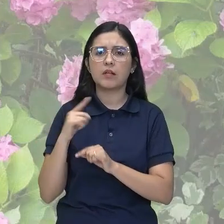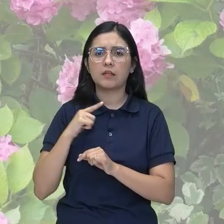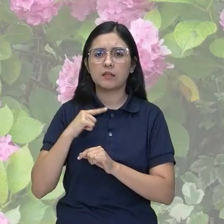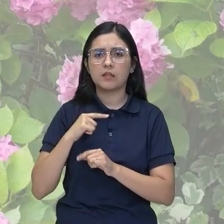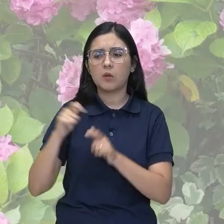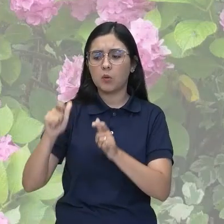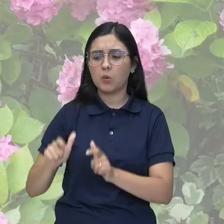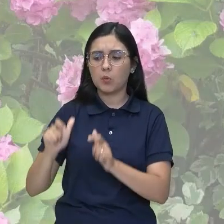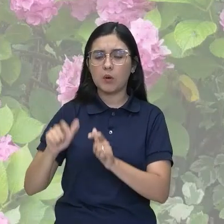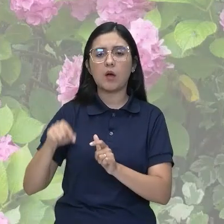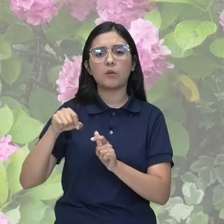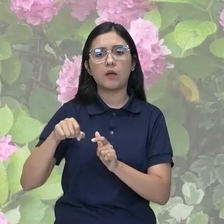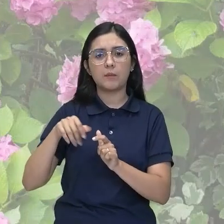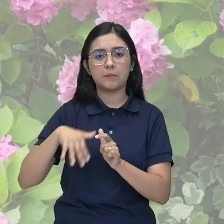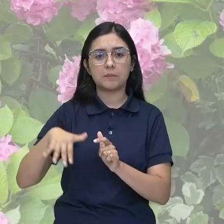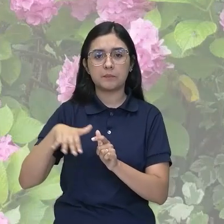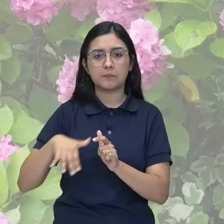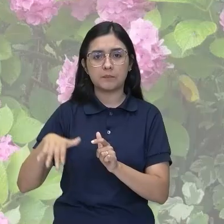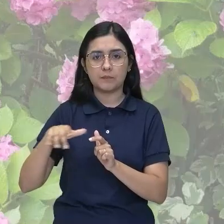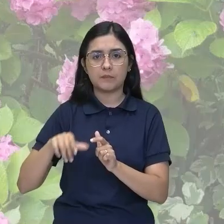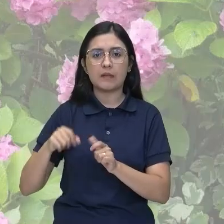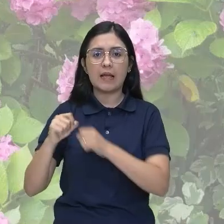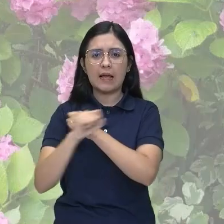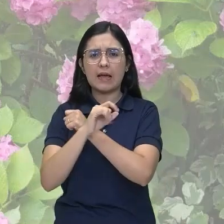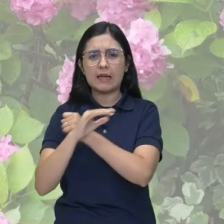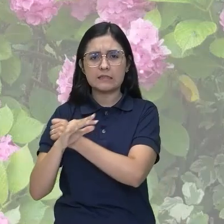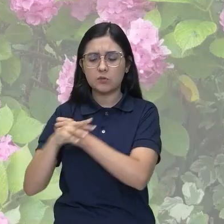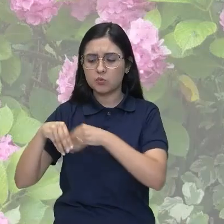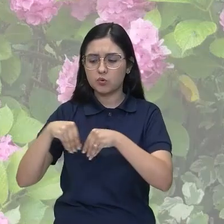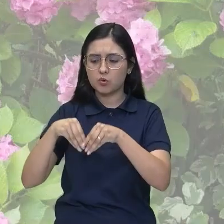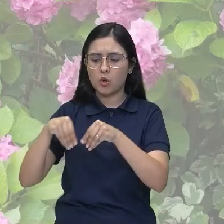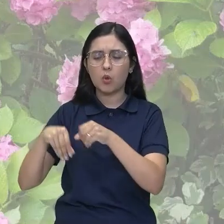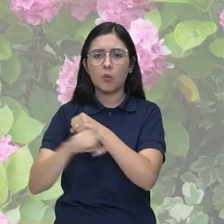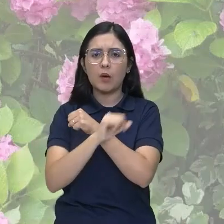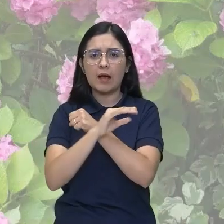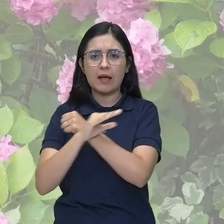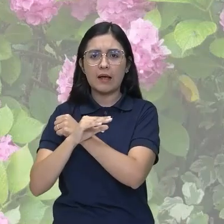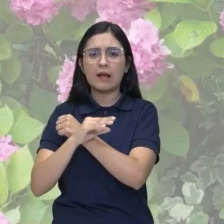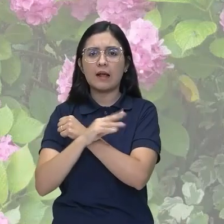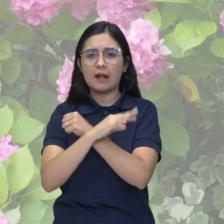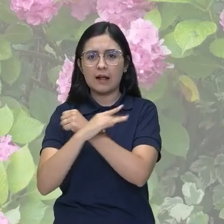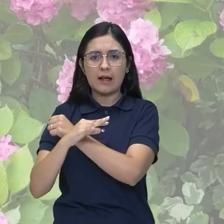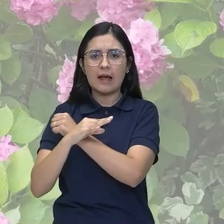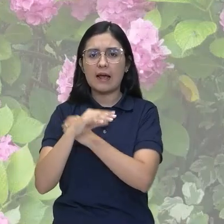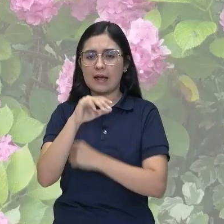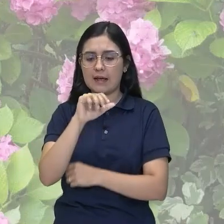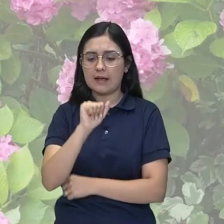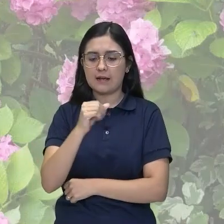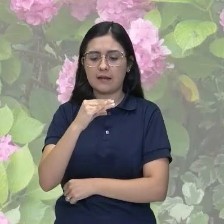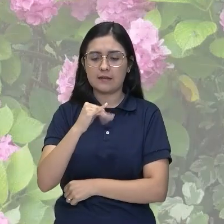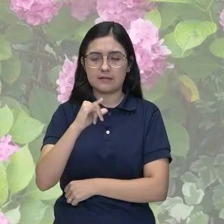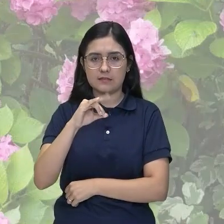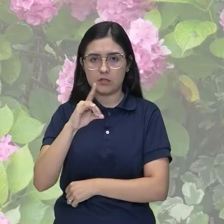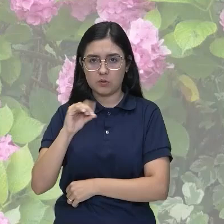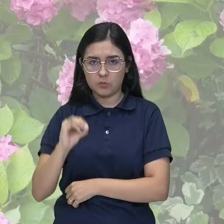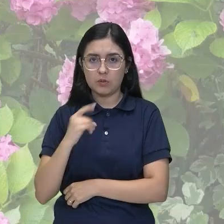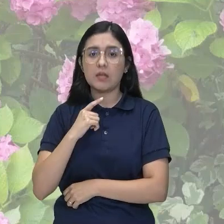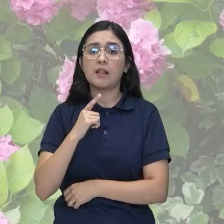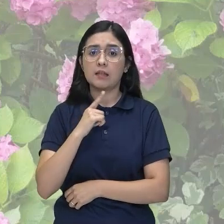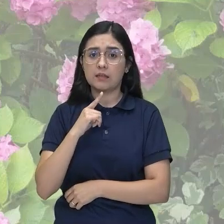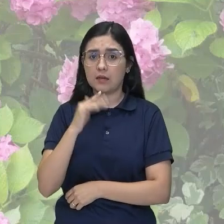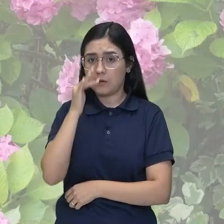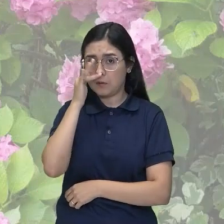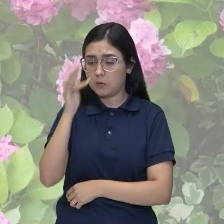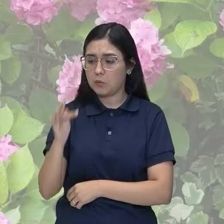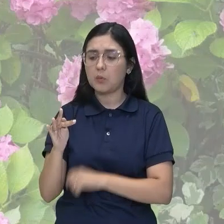plantada em meio ácido, no solo ácido, ela tem uma coloração azul.